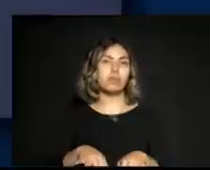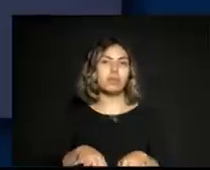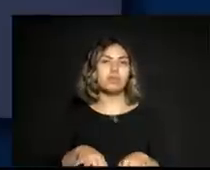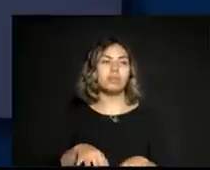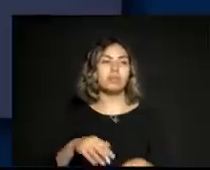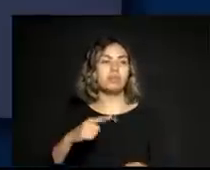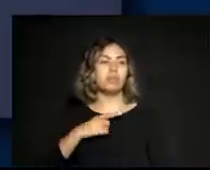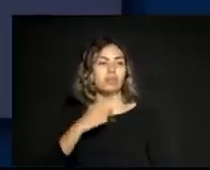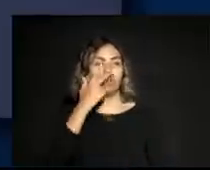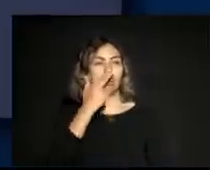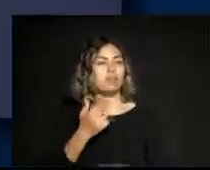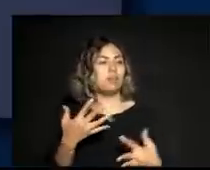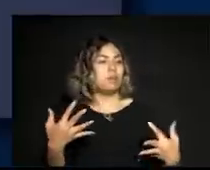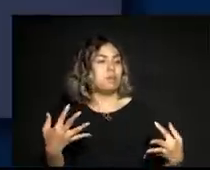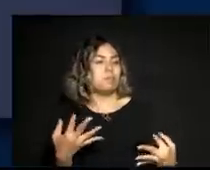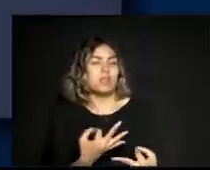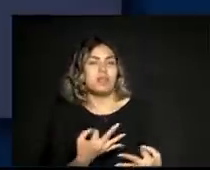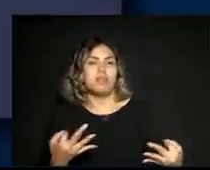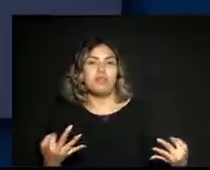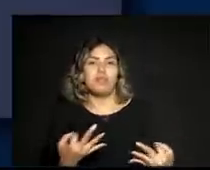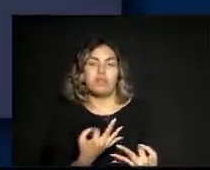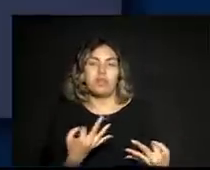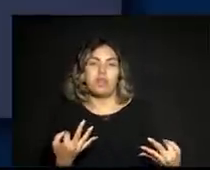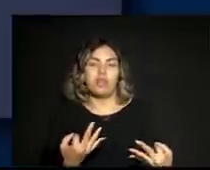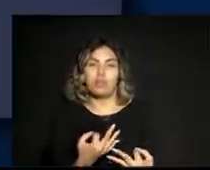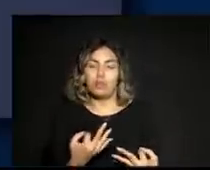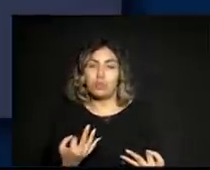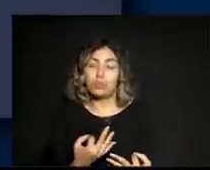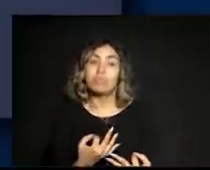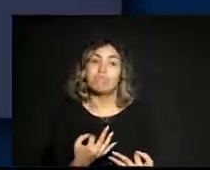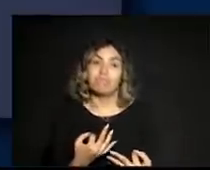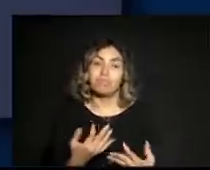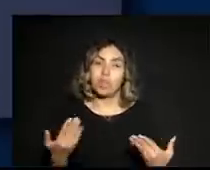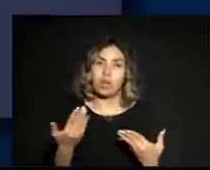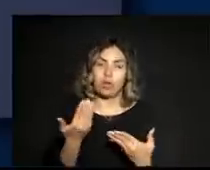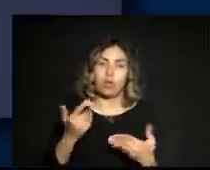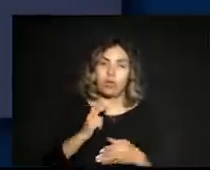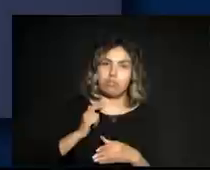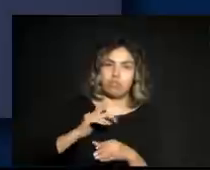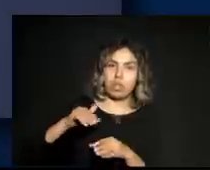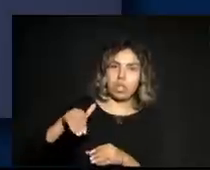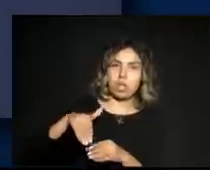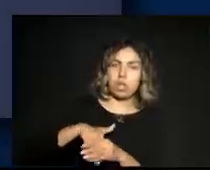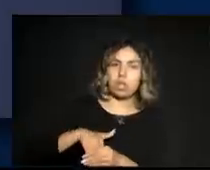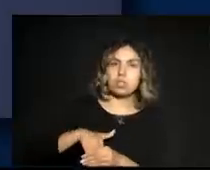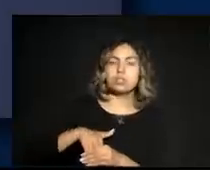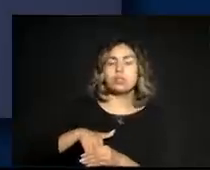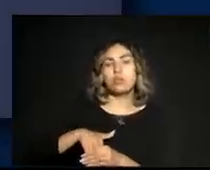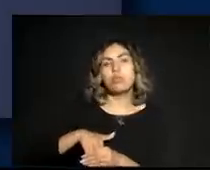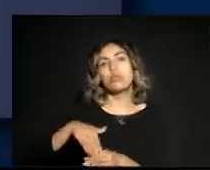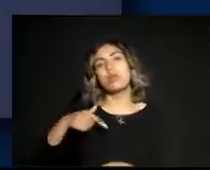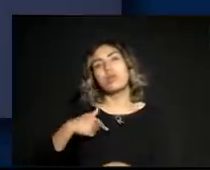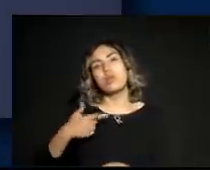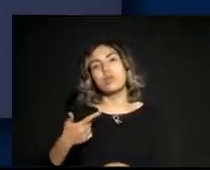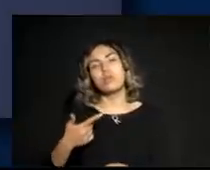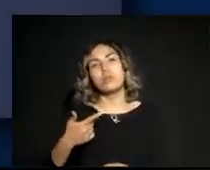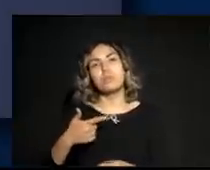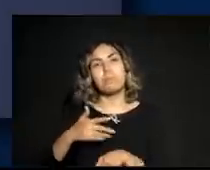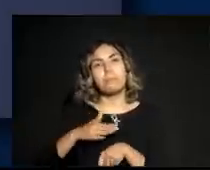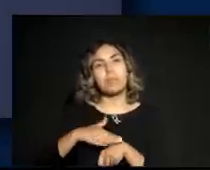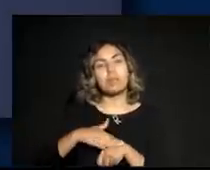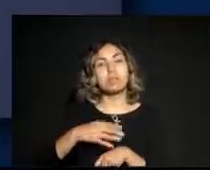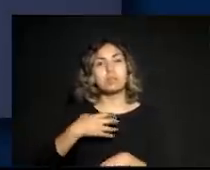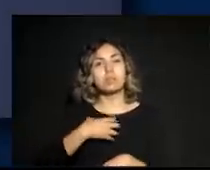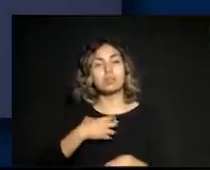Olha eu acho perfeitamente eu essas nossas eleições eu vou fazer um uma